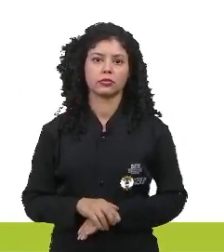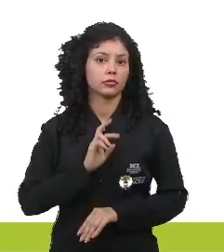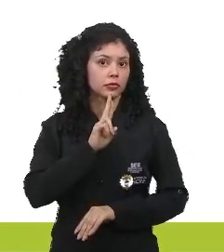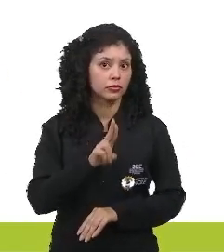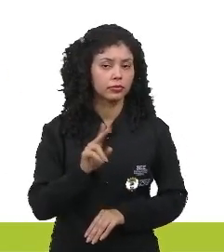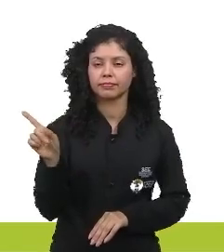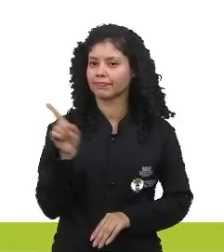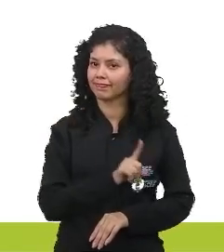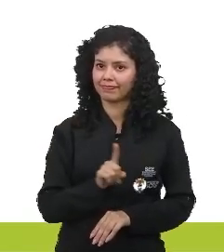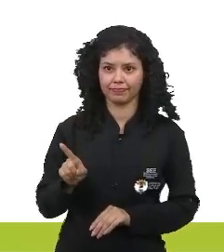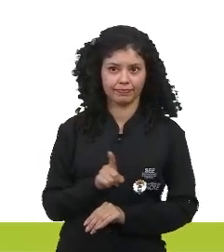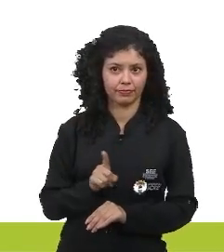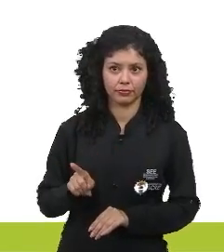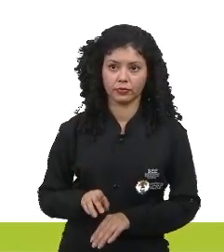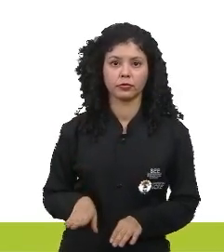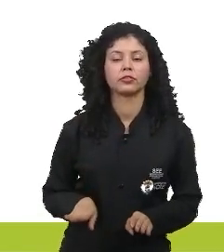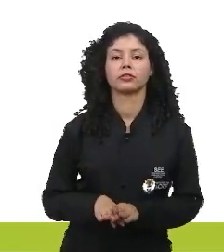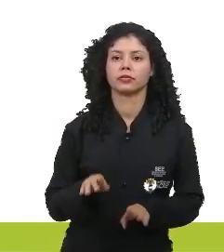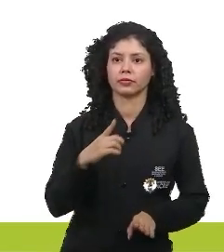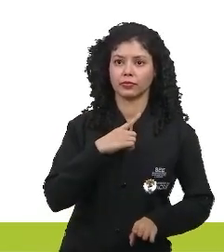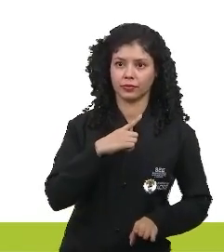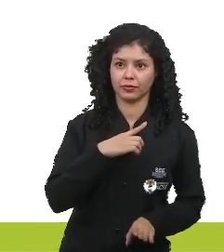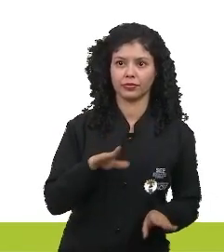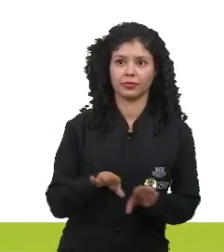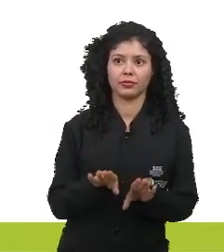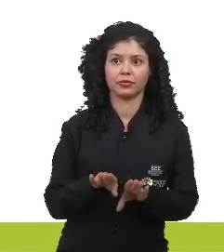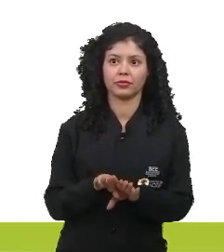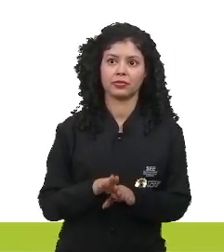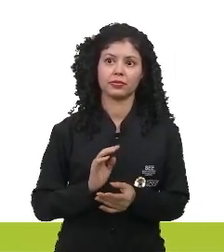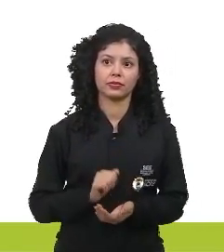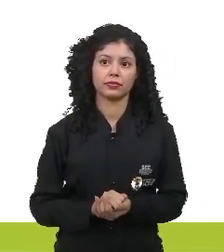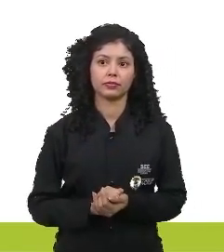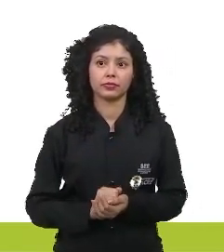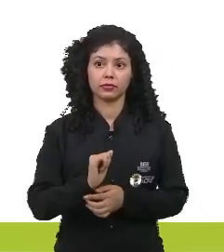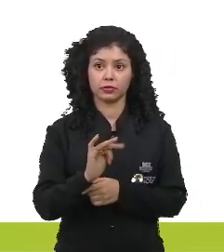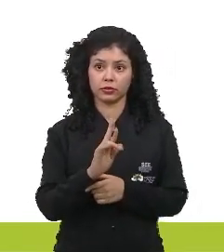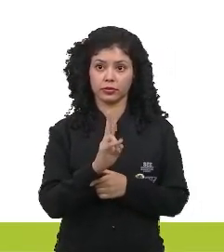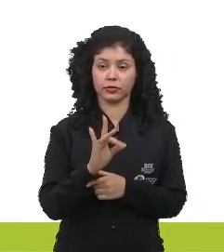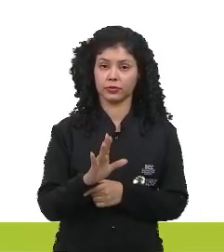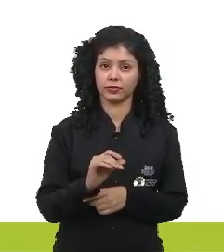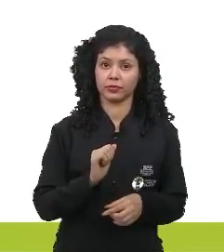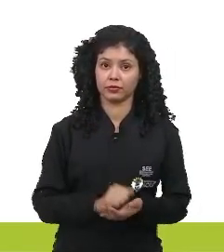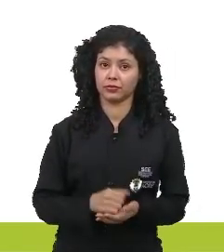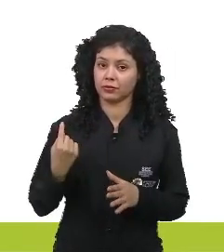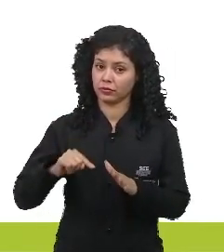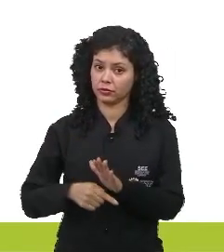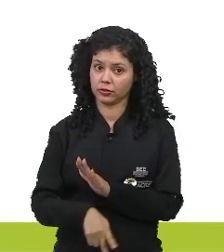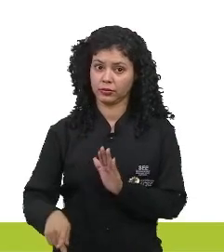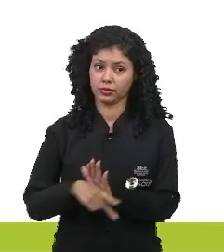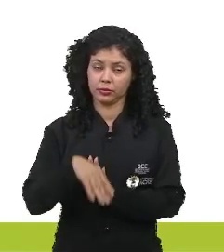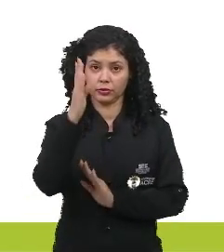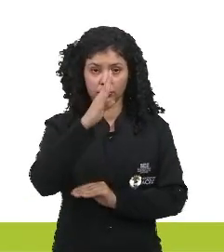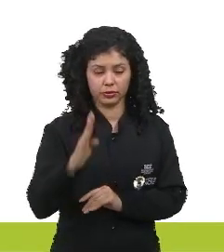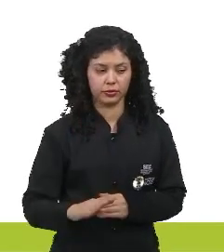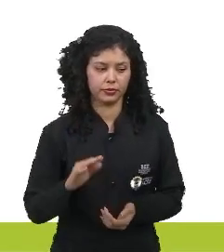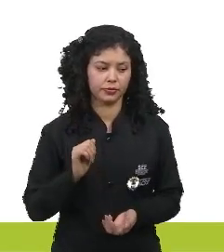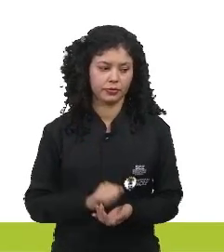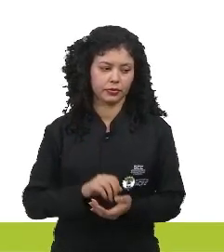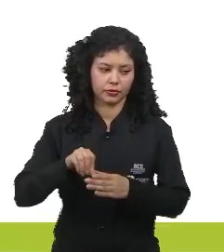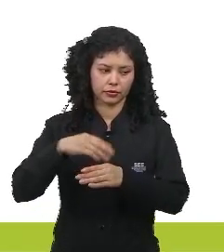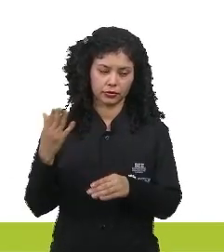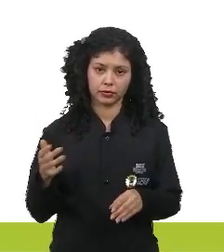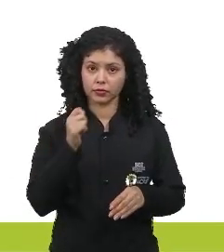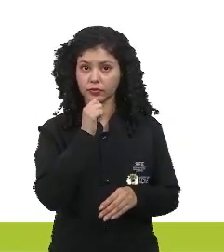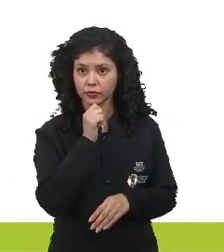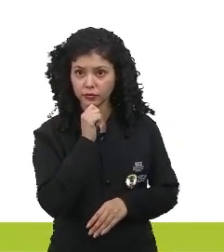Resolveu? Não resolveu, porque havia agora o tráfico interprovincial, o tráfico interno dentro do Brasil, fora os